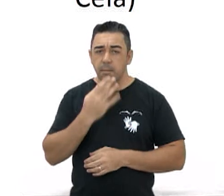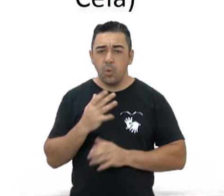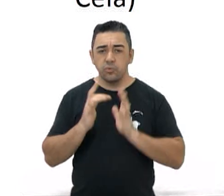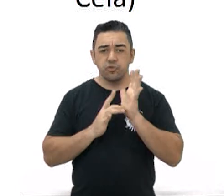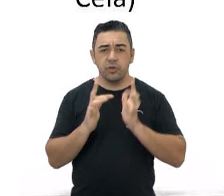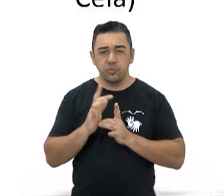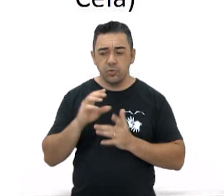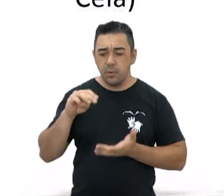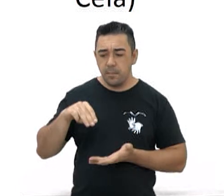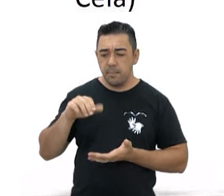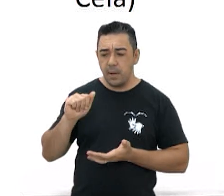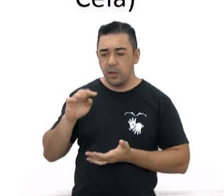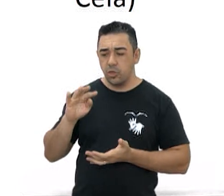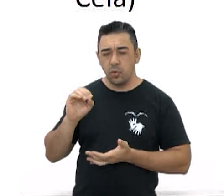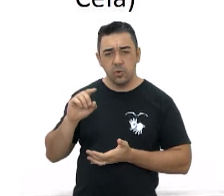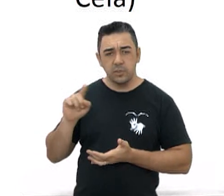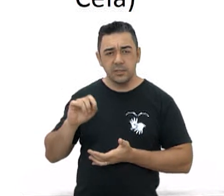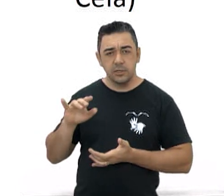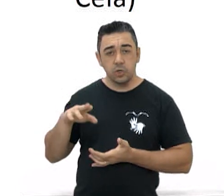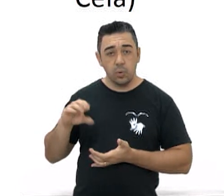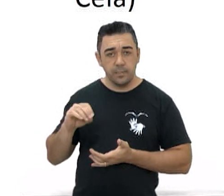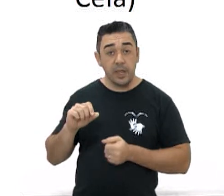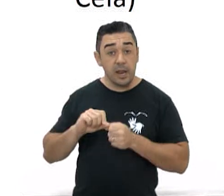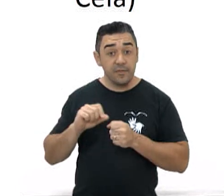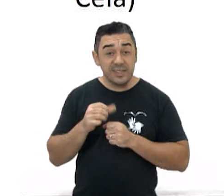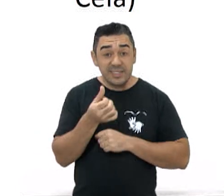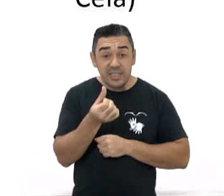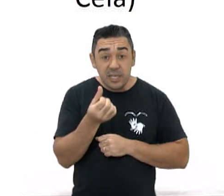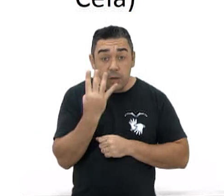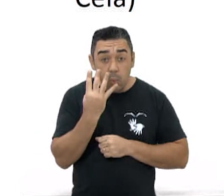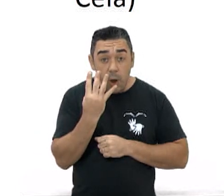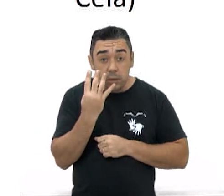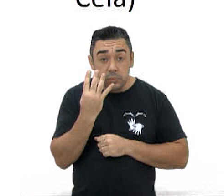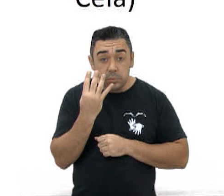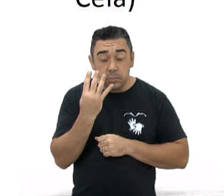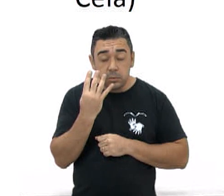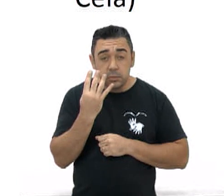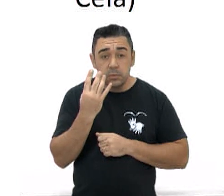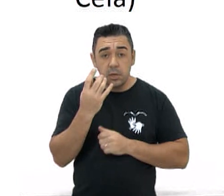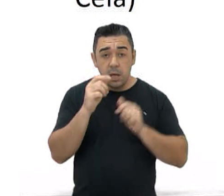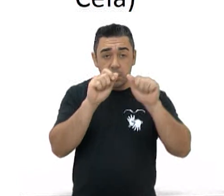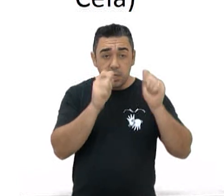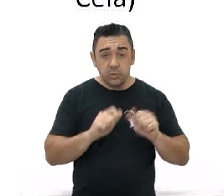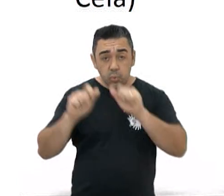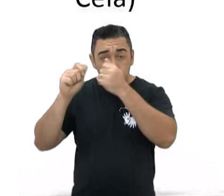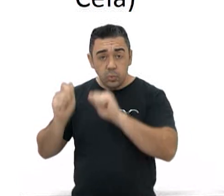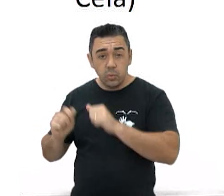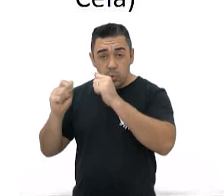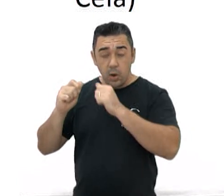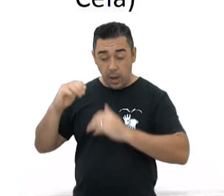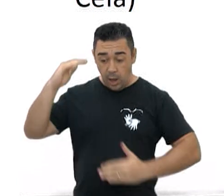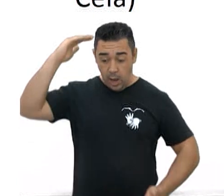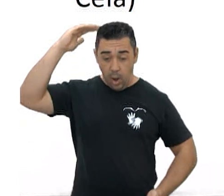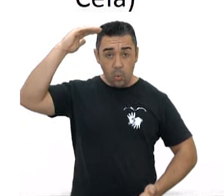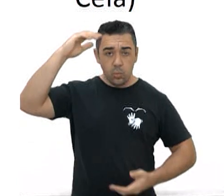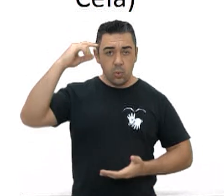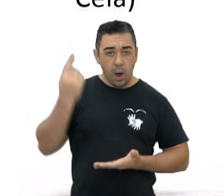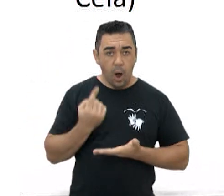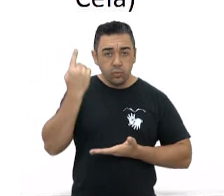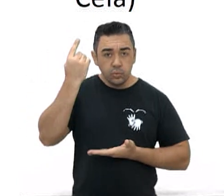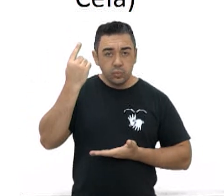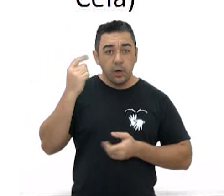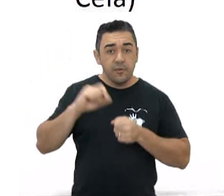Matozinho. Ele fez 64 esculturas em tamanho natural, em madeira, dentro da igreja, decorar essa